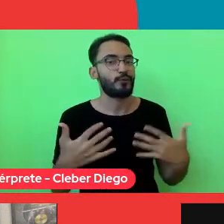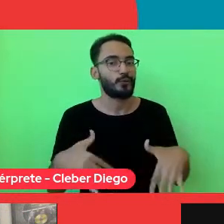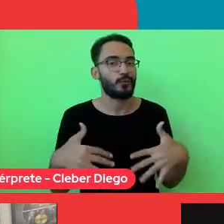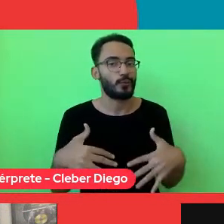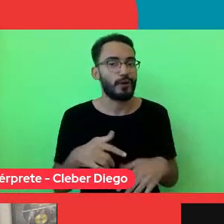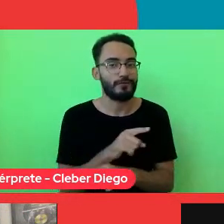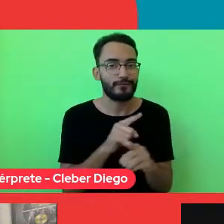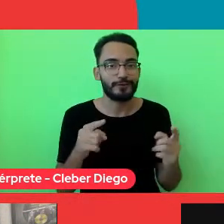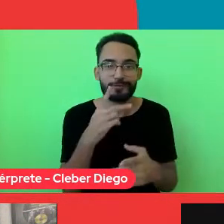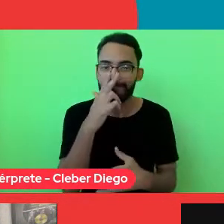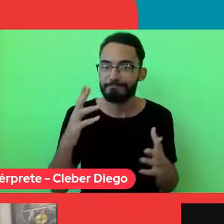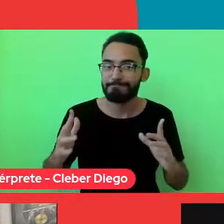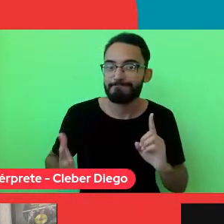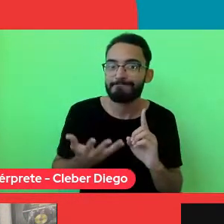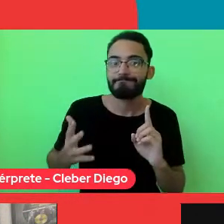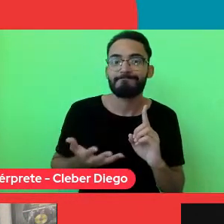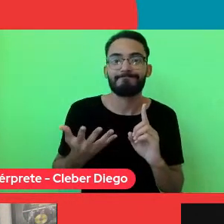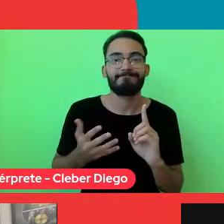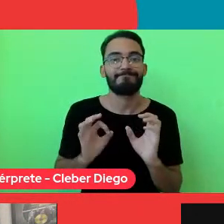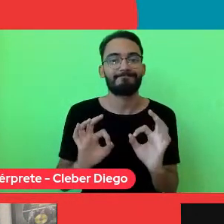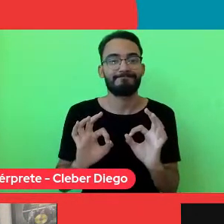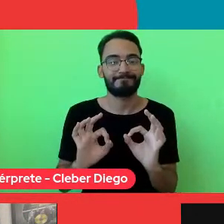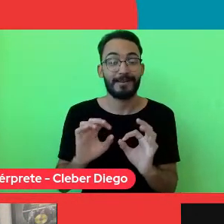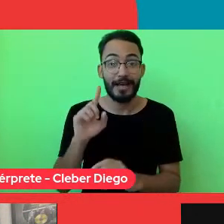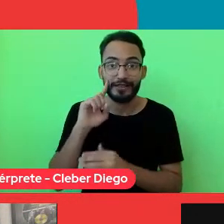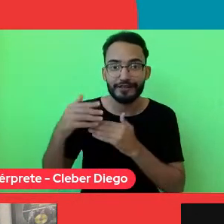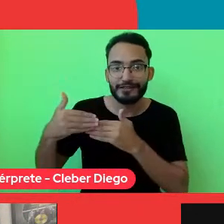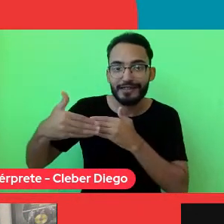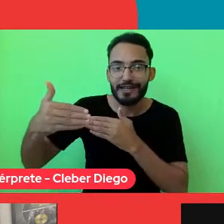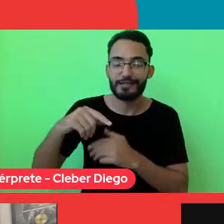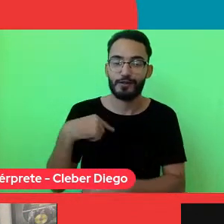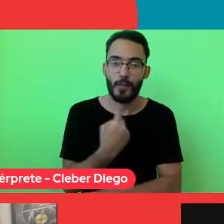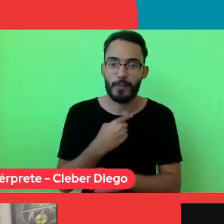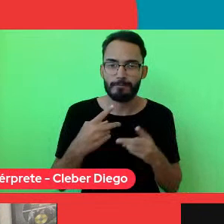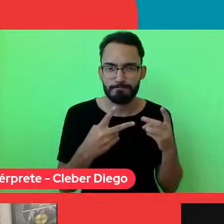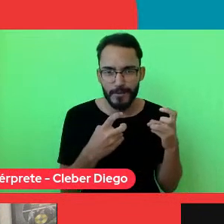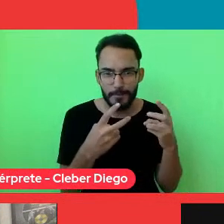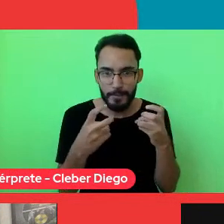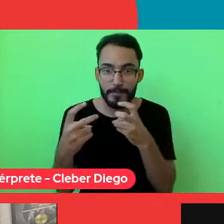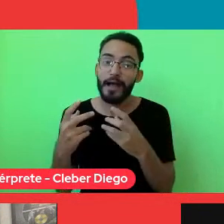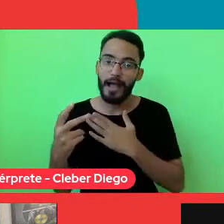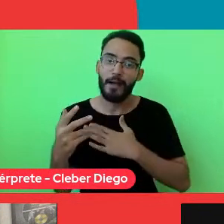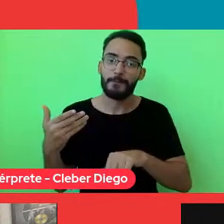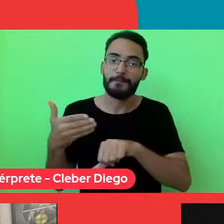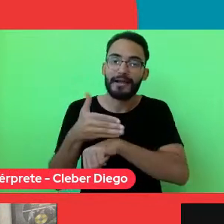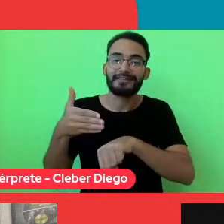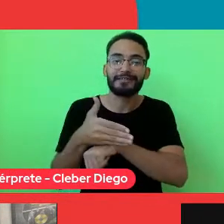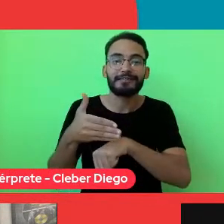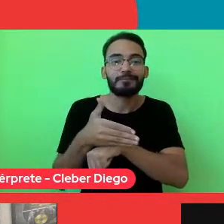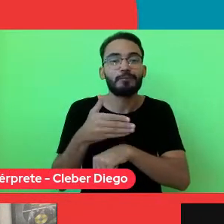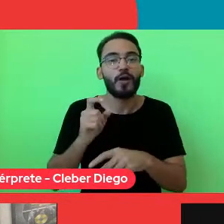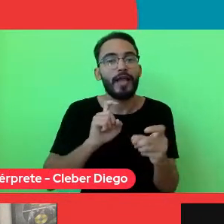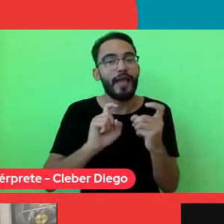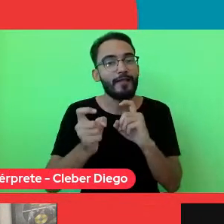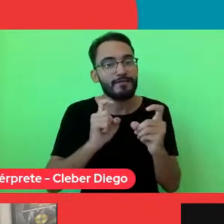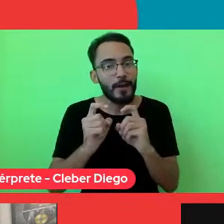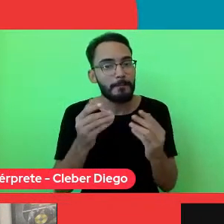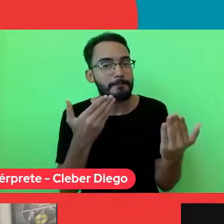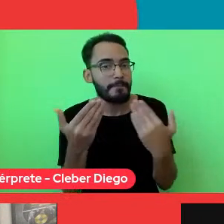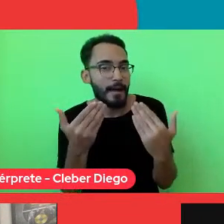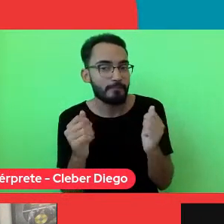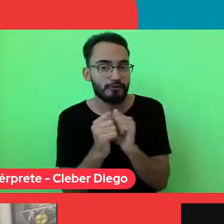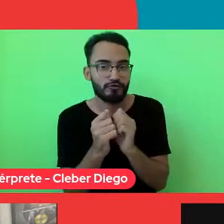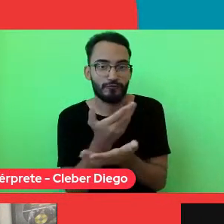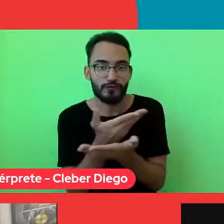viu? Então, assim, no dia a dia a gente olha, né? É, eu participo, né, de algumas reuniões, algum papo com vocês,